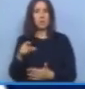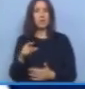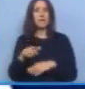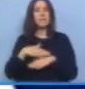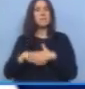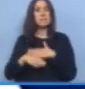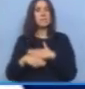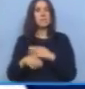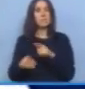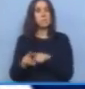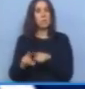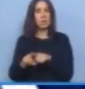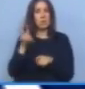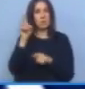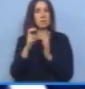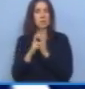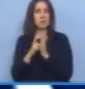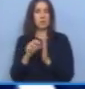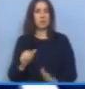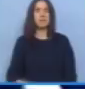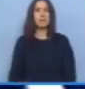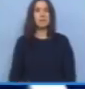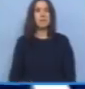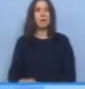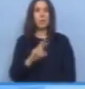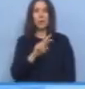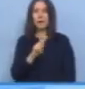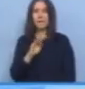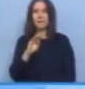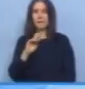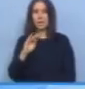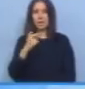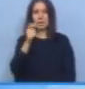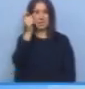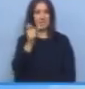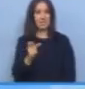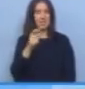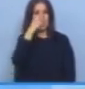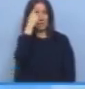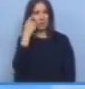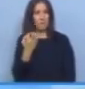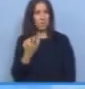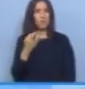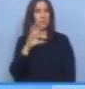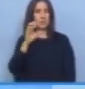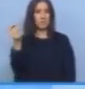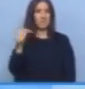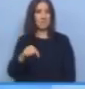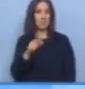a fazer é igual que está lá na Síria. Rafat experimentou a dificuldade que é chegar a um país, como já